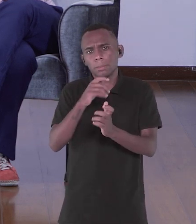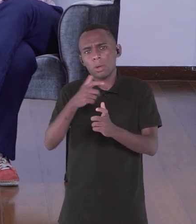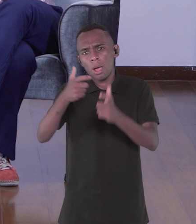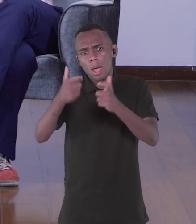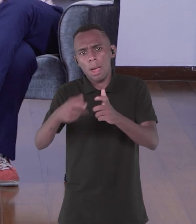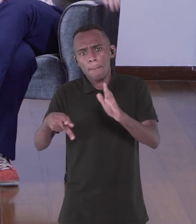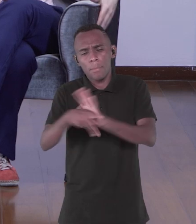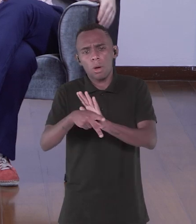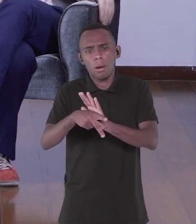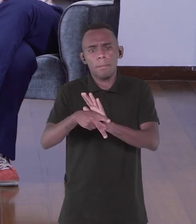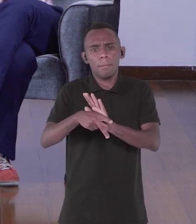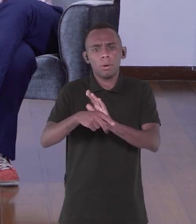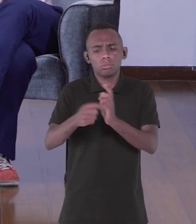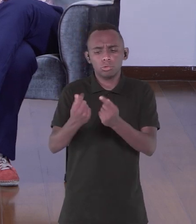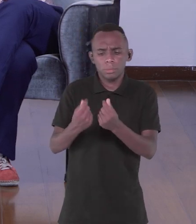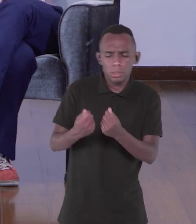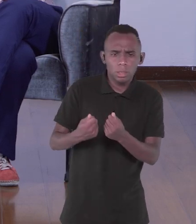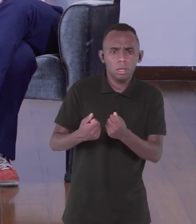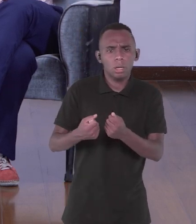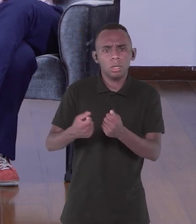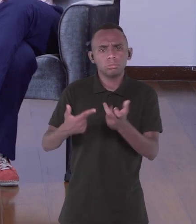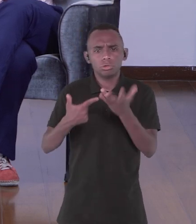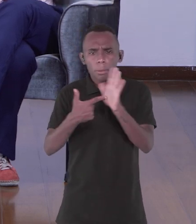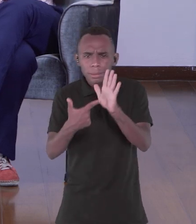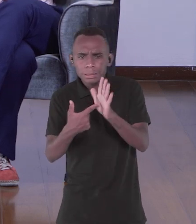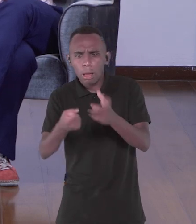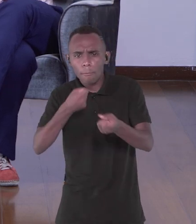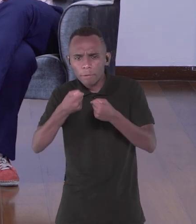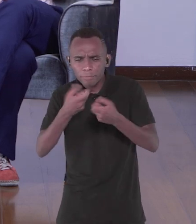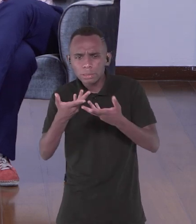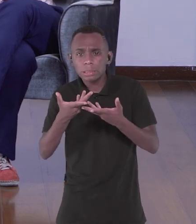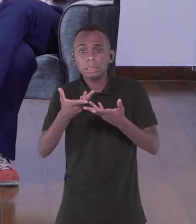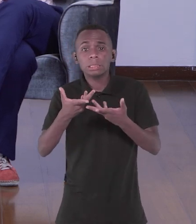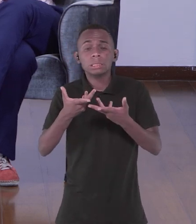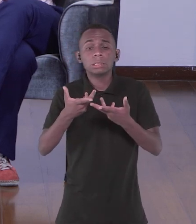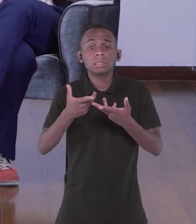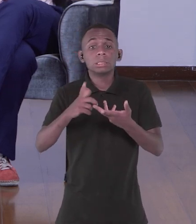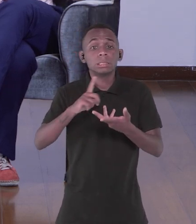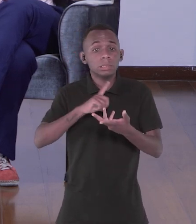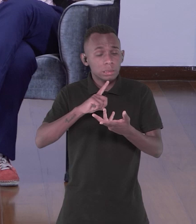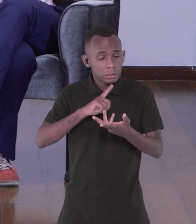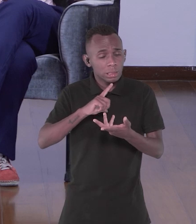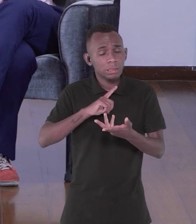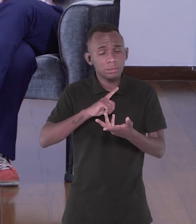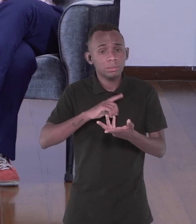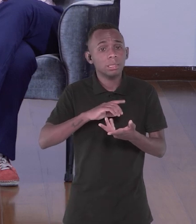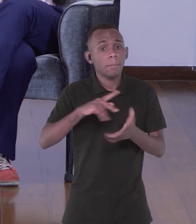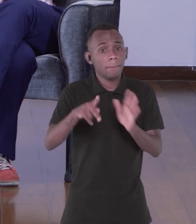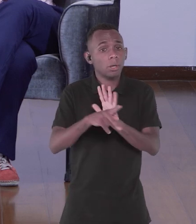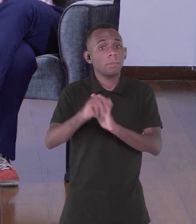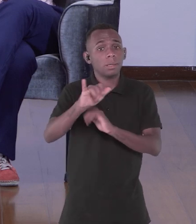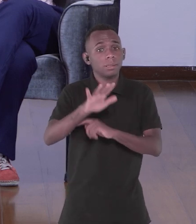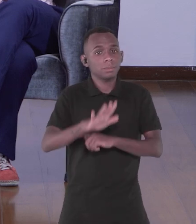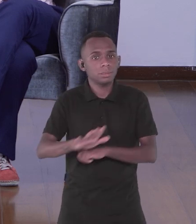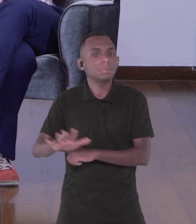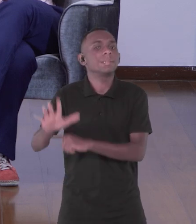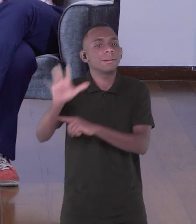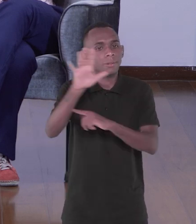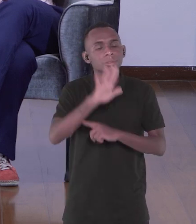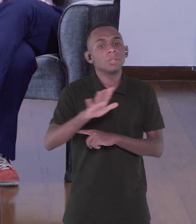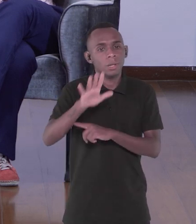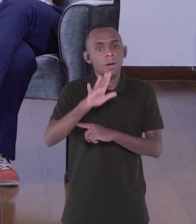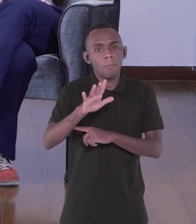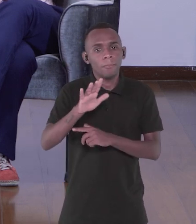um departamento financeiro, etc., desses clubes, são multinacionais. São empresas multinacionais